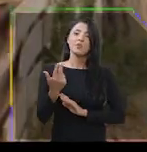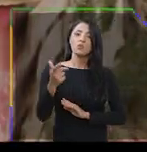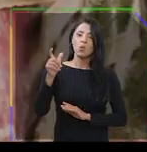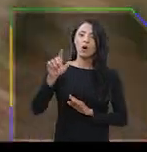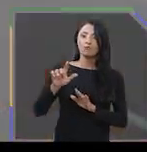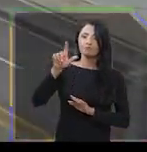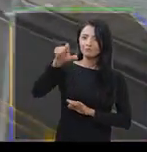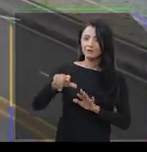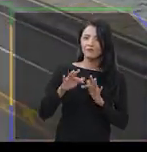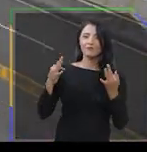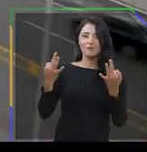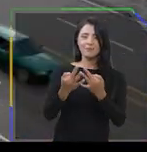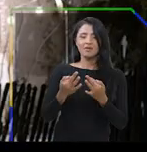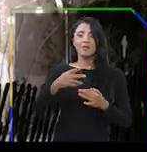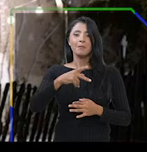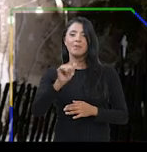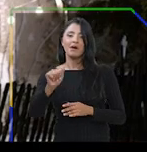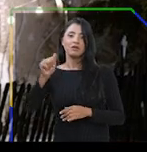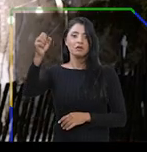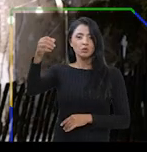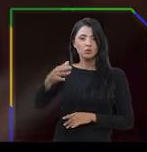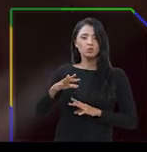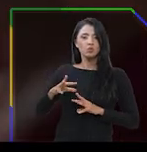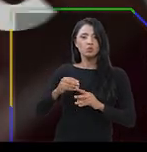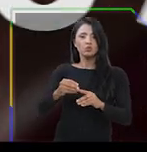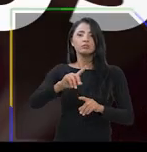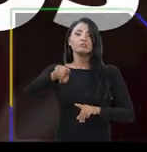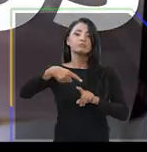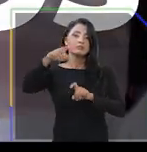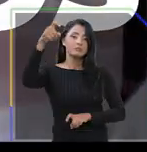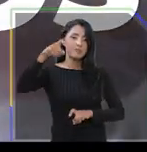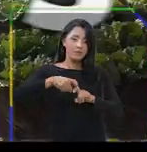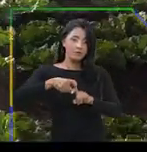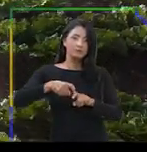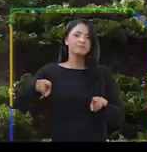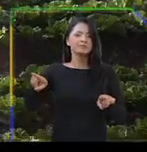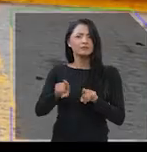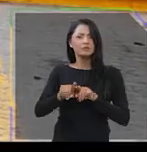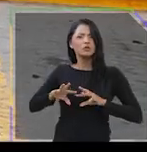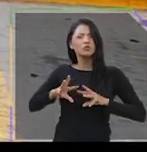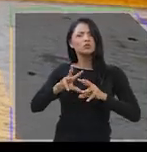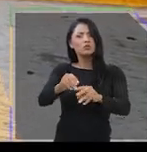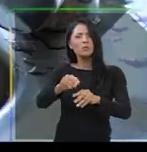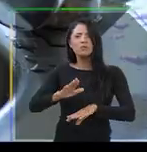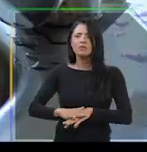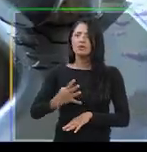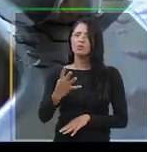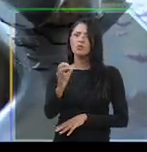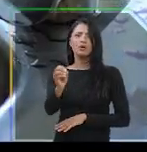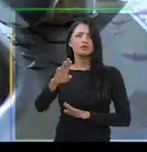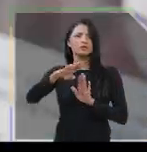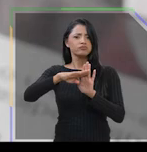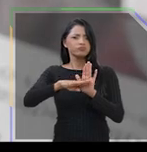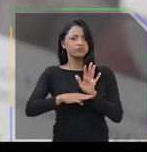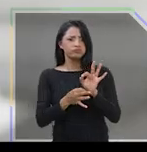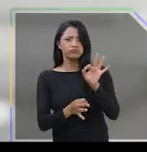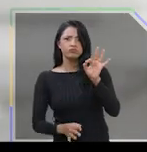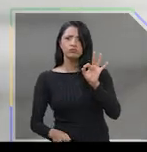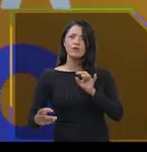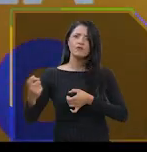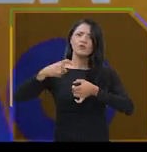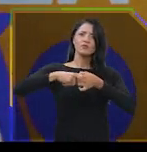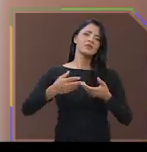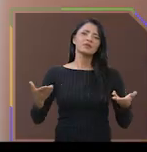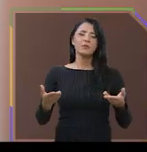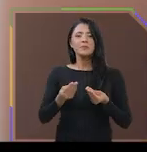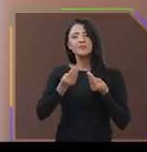Bolsa Família, PAC, Luz para Todos, Mais Médicos. Ao todo, já são mais de 40 programas e ações